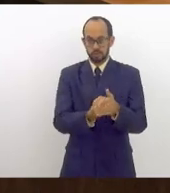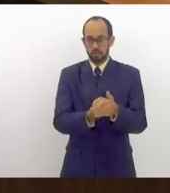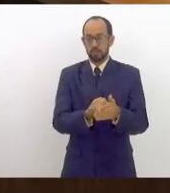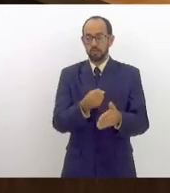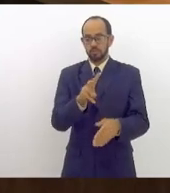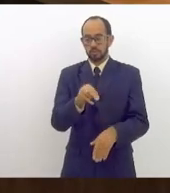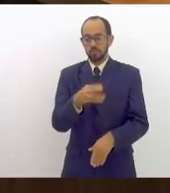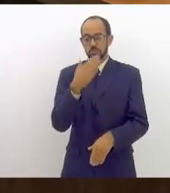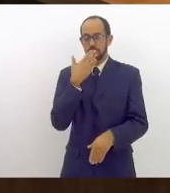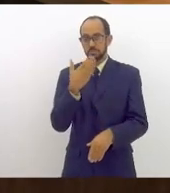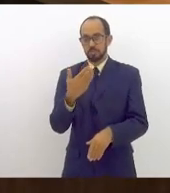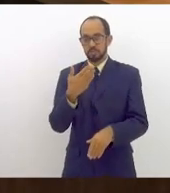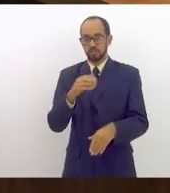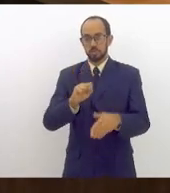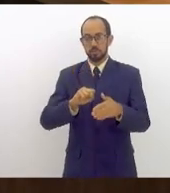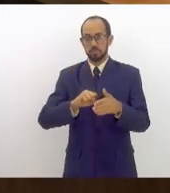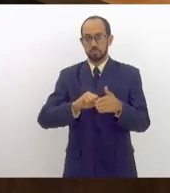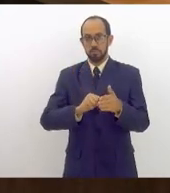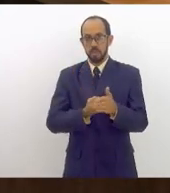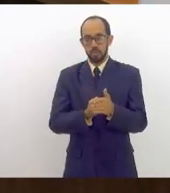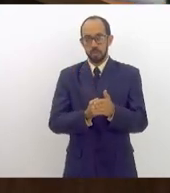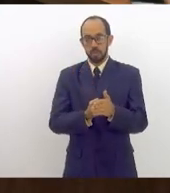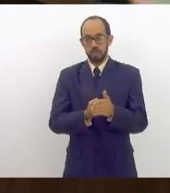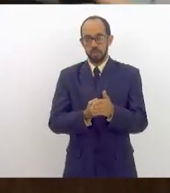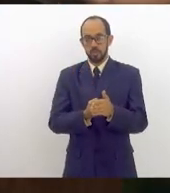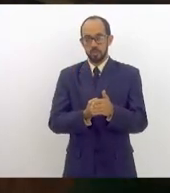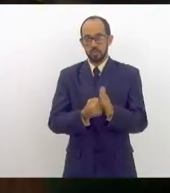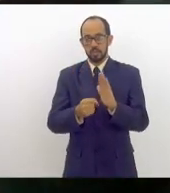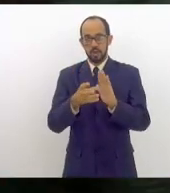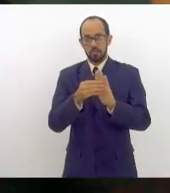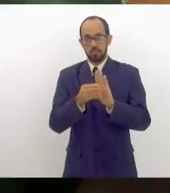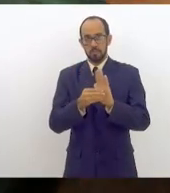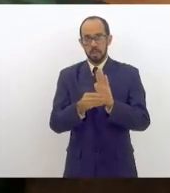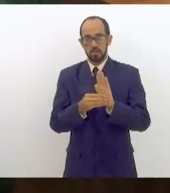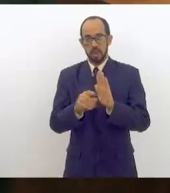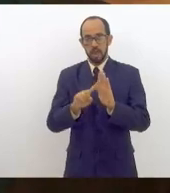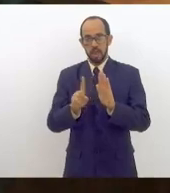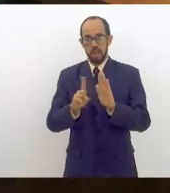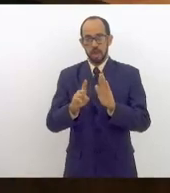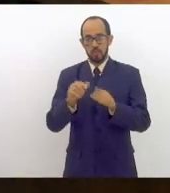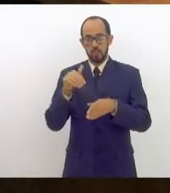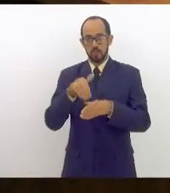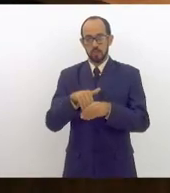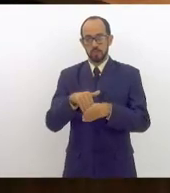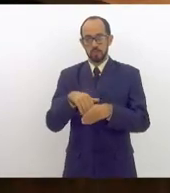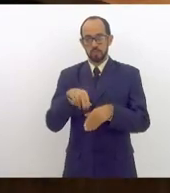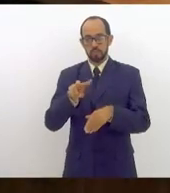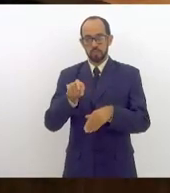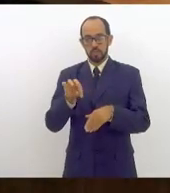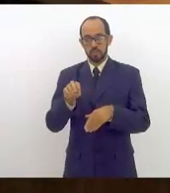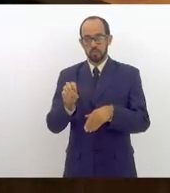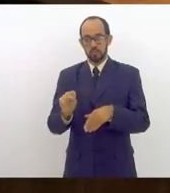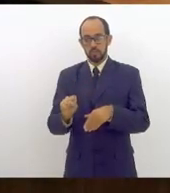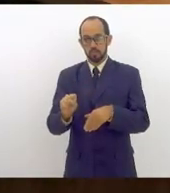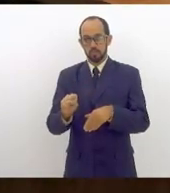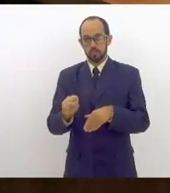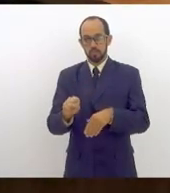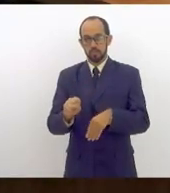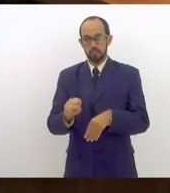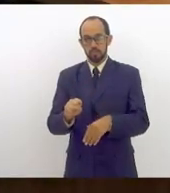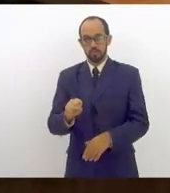pedirei, né, bloqueio da pauta pela não votação dos vetos. Mas, no acordo do Colégio de Líderes,